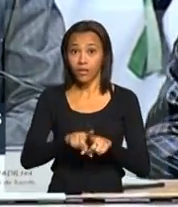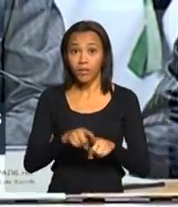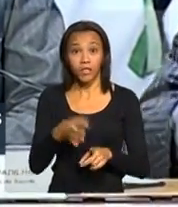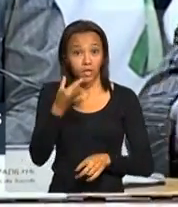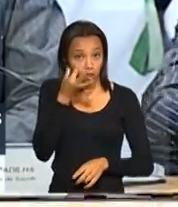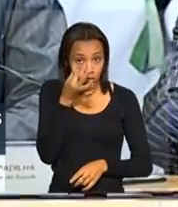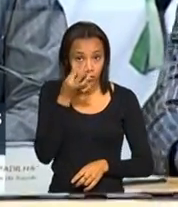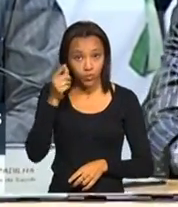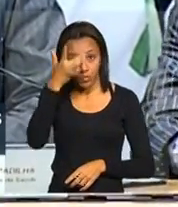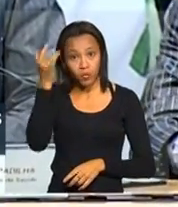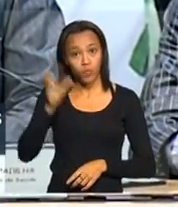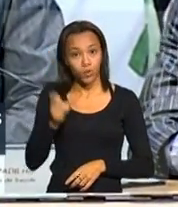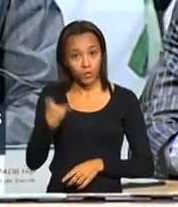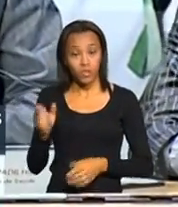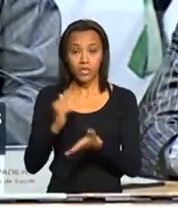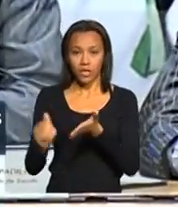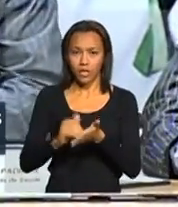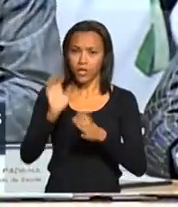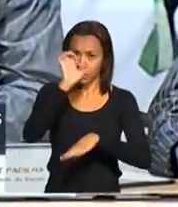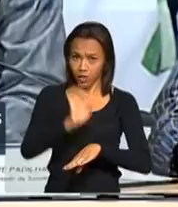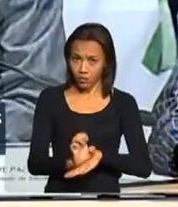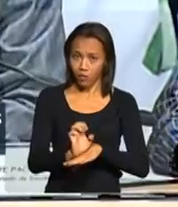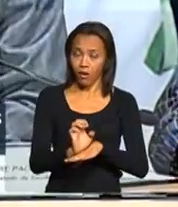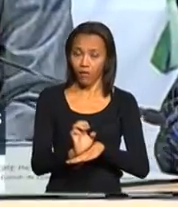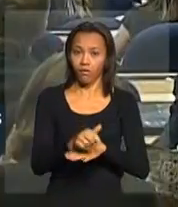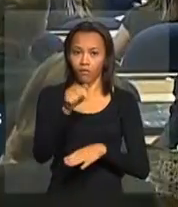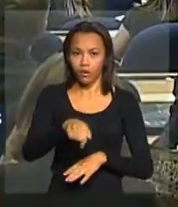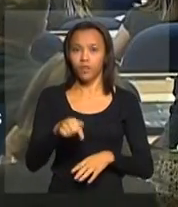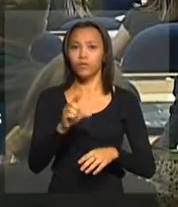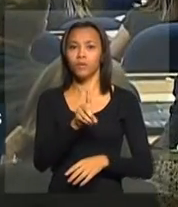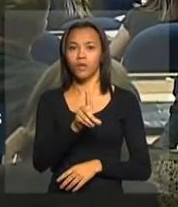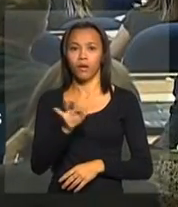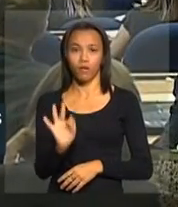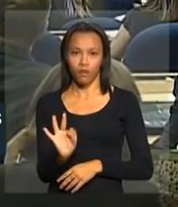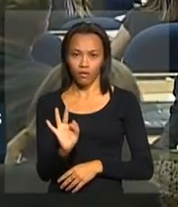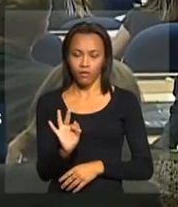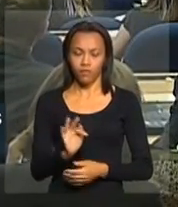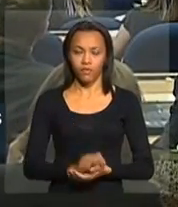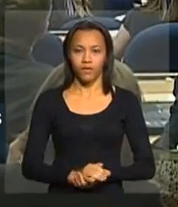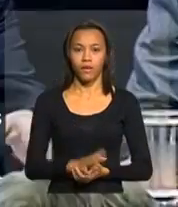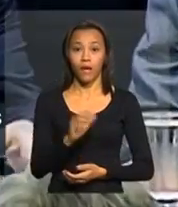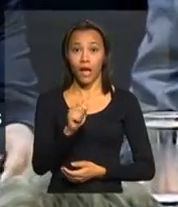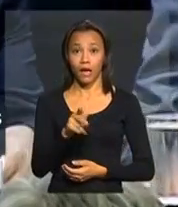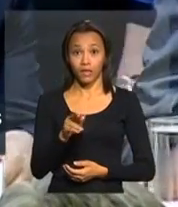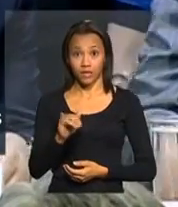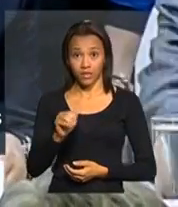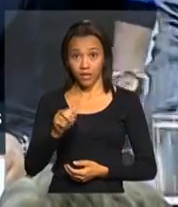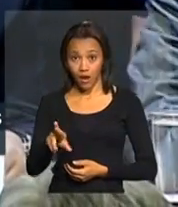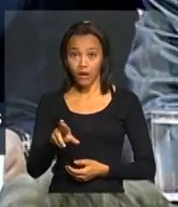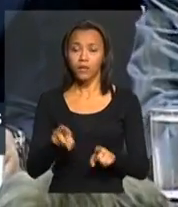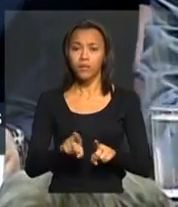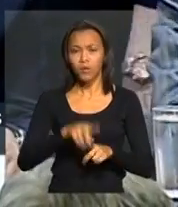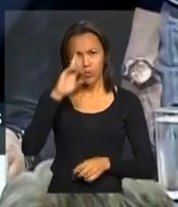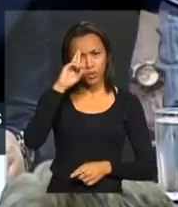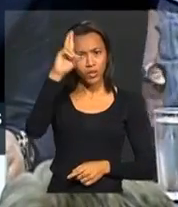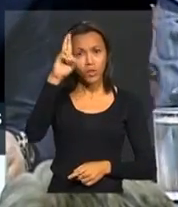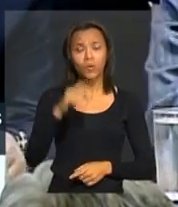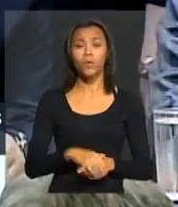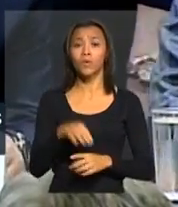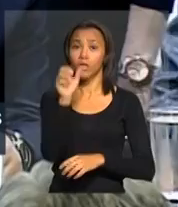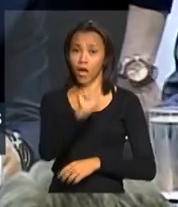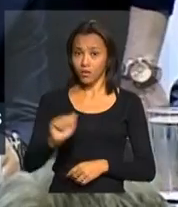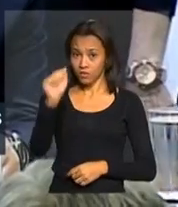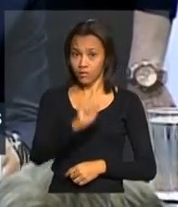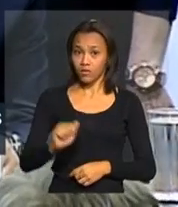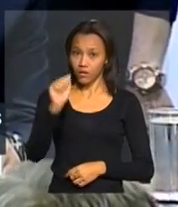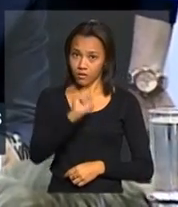os senhores secretário estadual de Saúde do Distrito Federal, Rafael Aguiar Barbosa, e o diretor da Associação